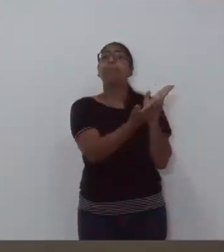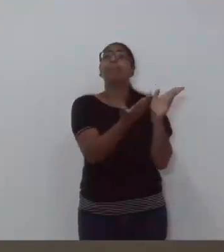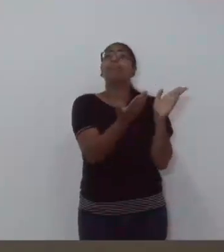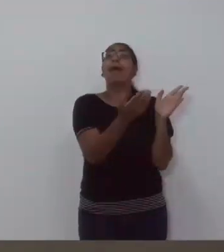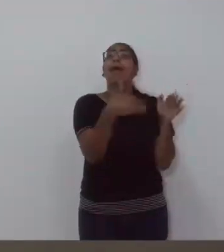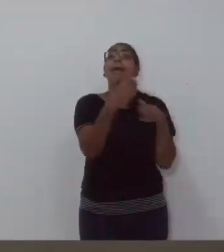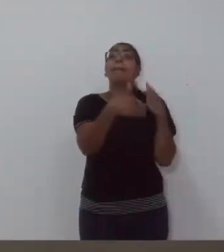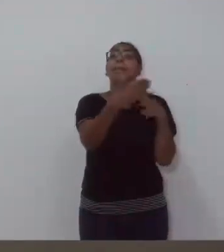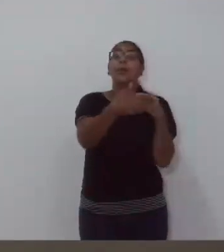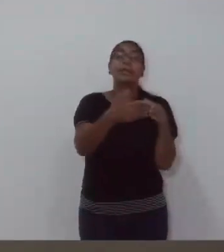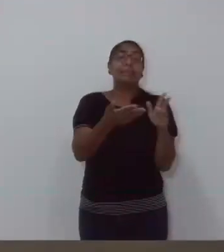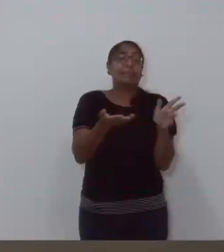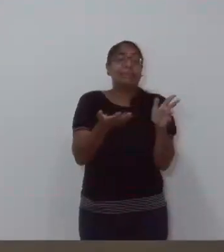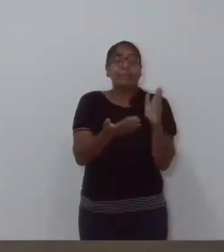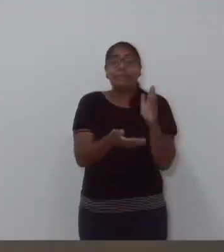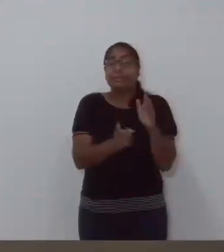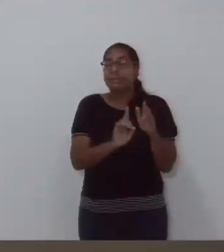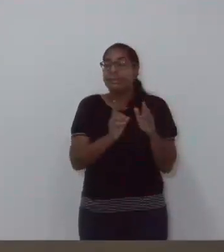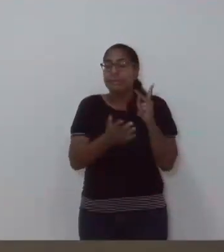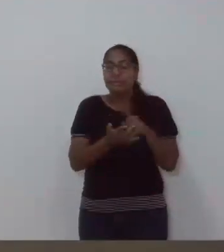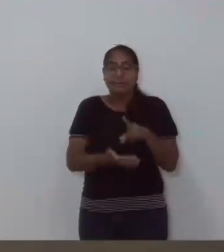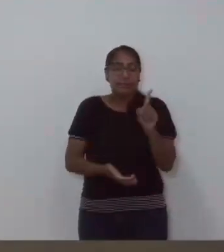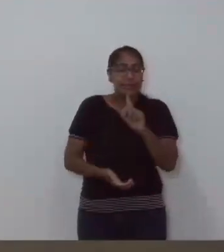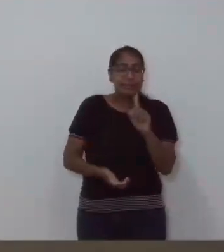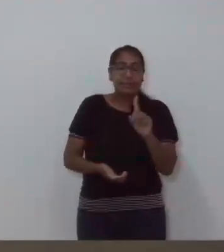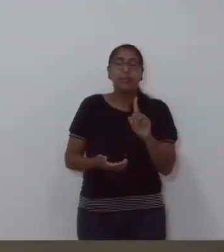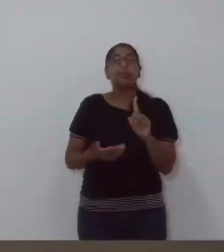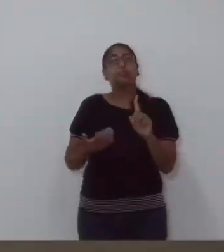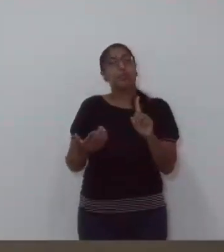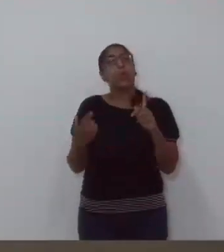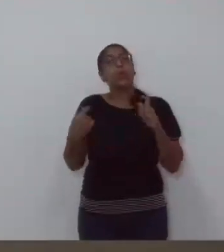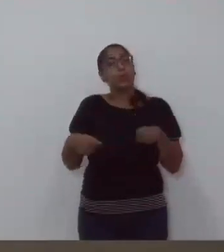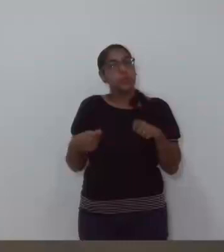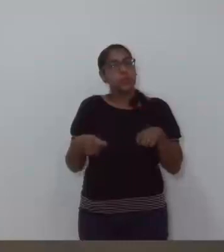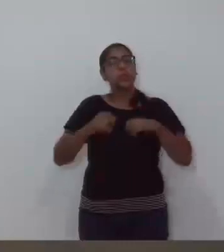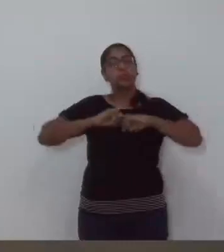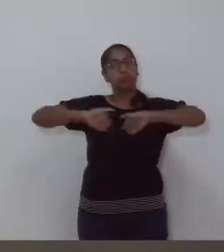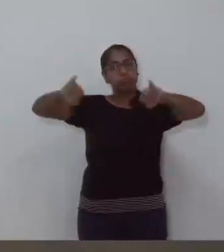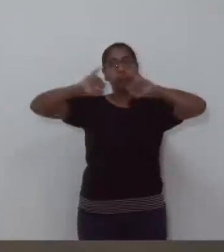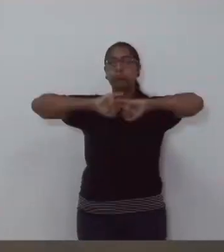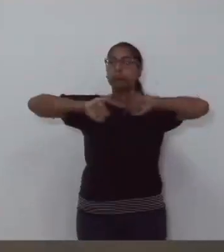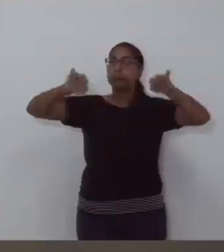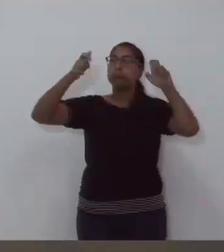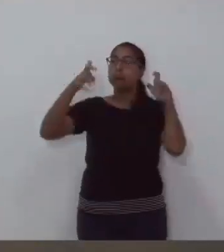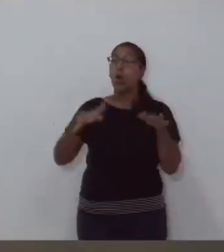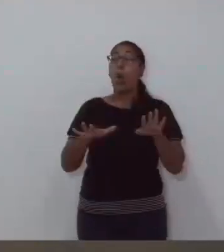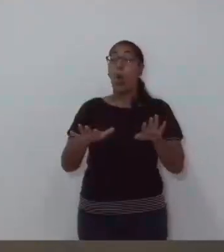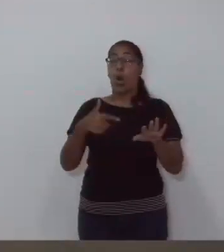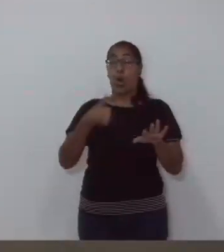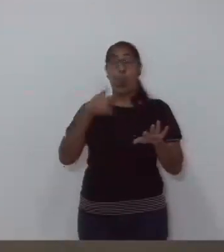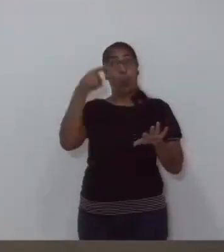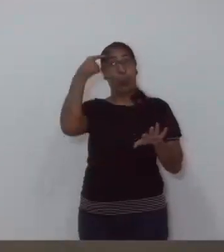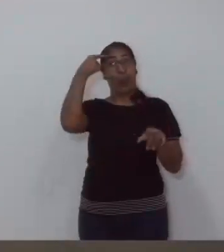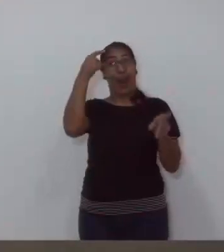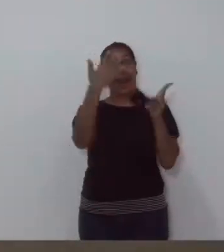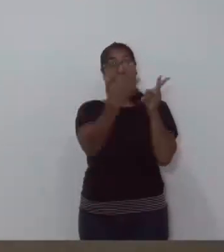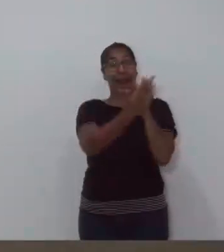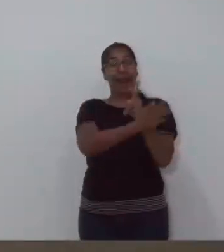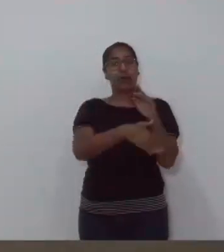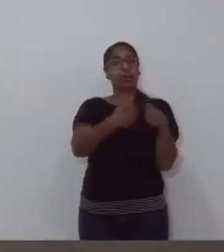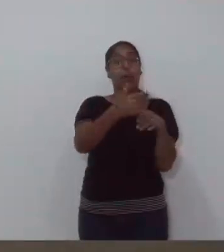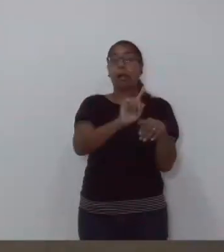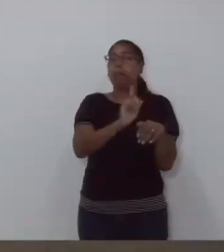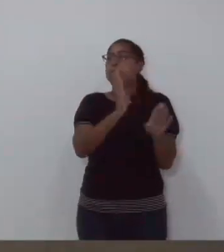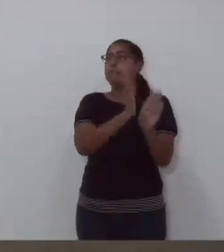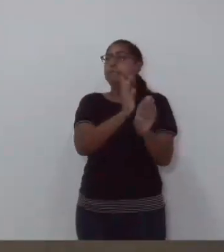confirmado, tem que ter também a coragem de vir e falar, olha, aquilo que eu achei que fosse não era bem assim. Se for, a pessoa responde por